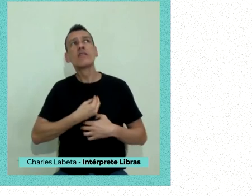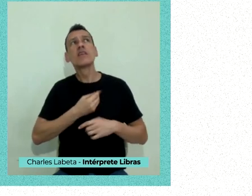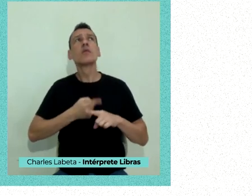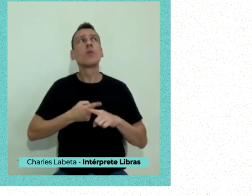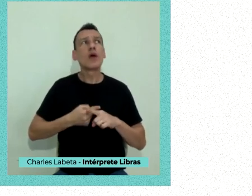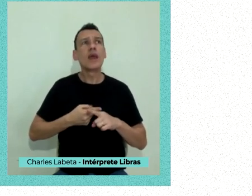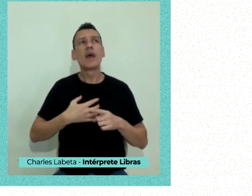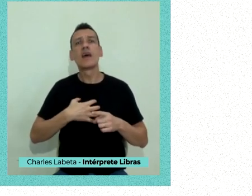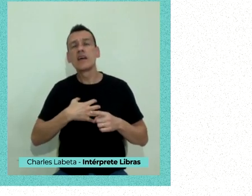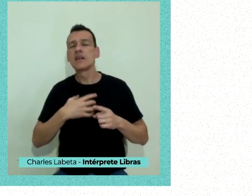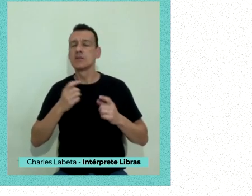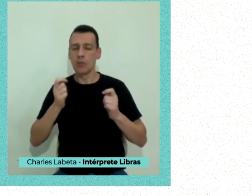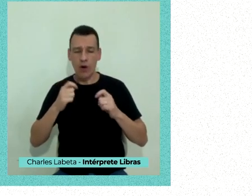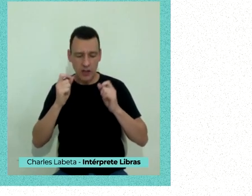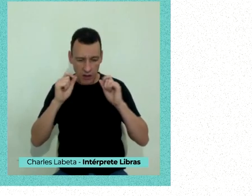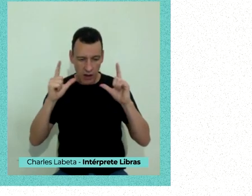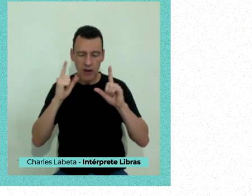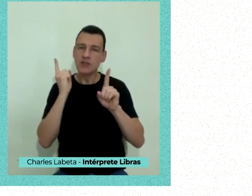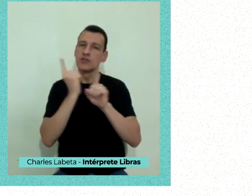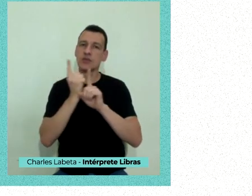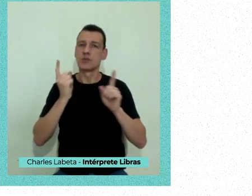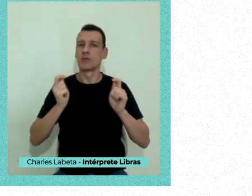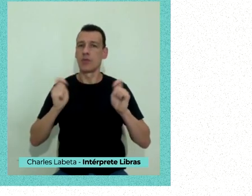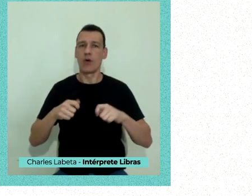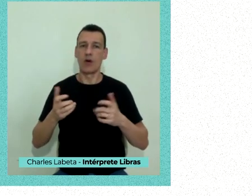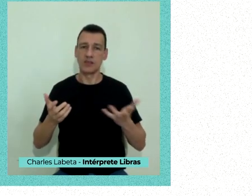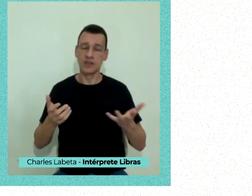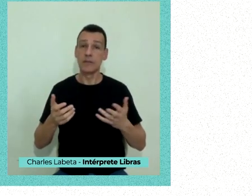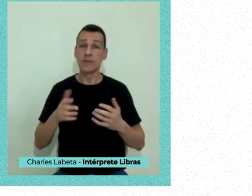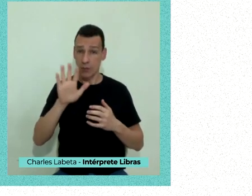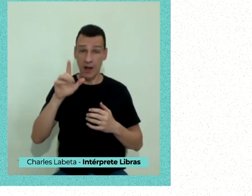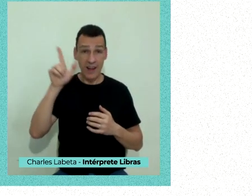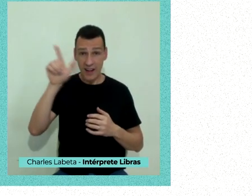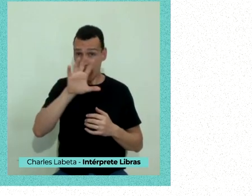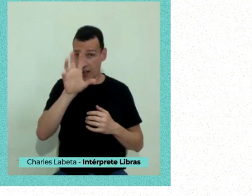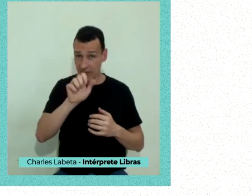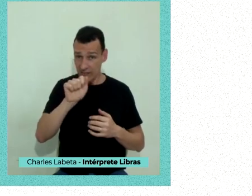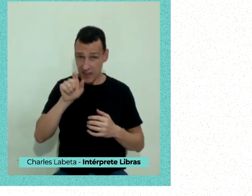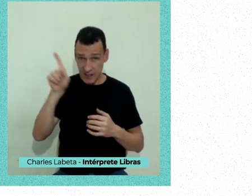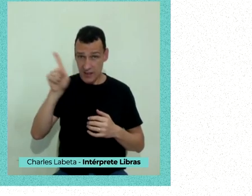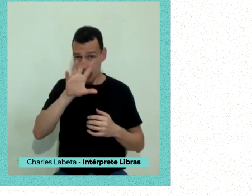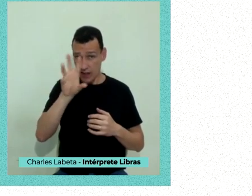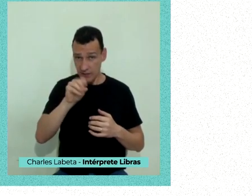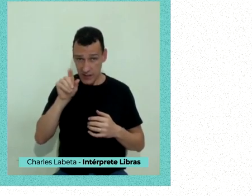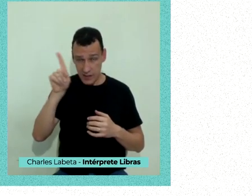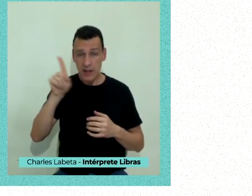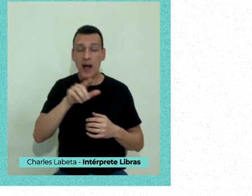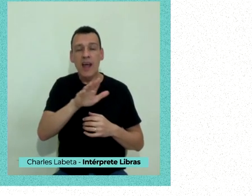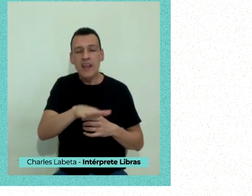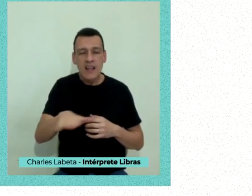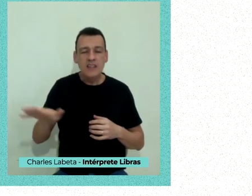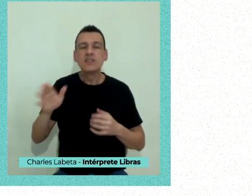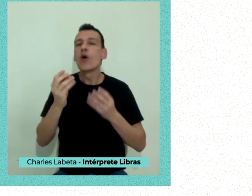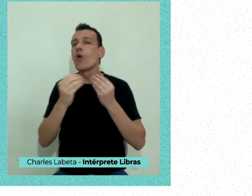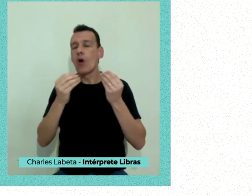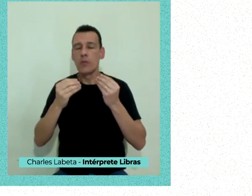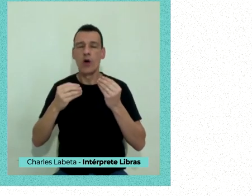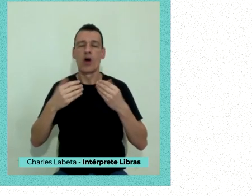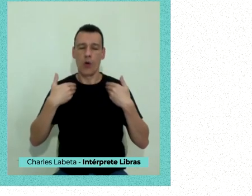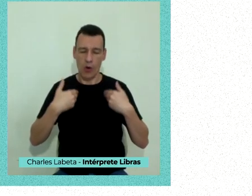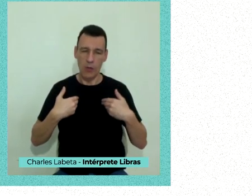na verdade, a infância dentro da perspectiva africana, ela tem a totalidade de corpo, mente e